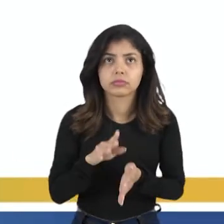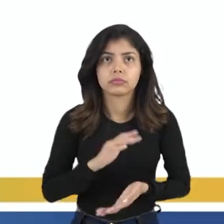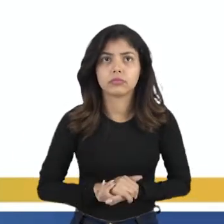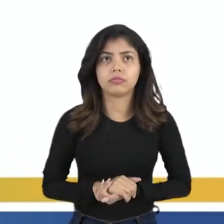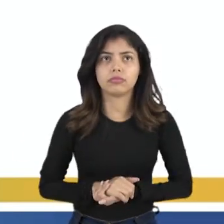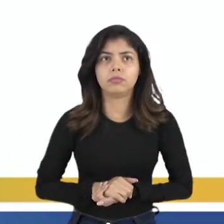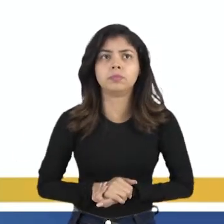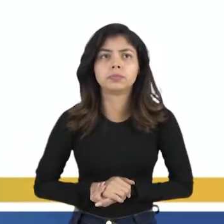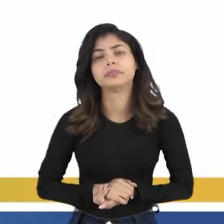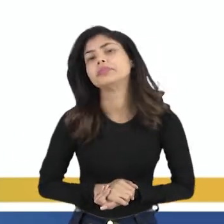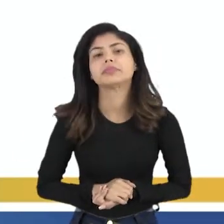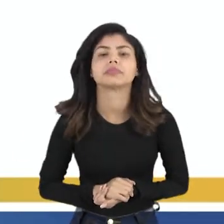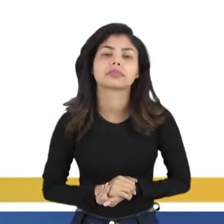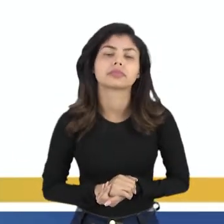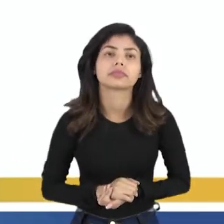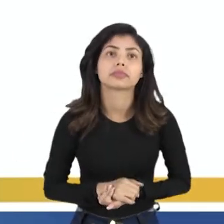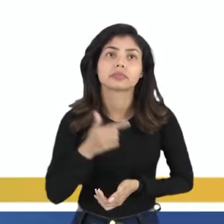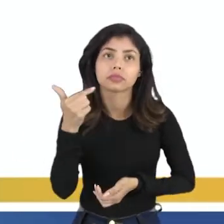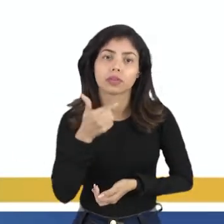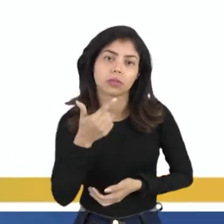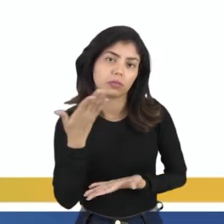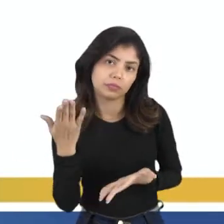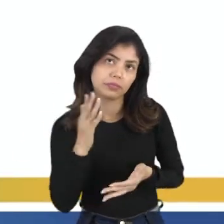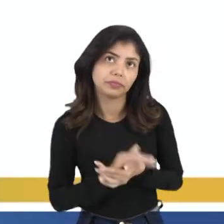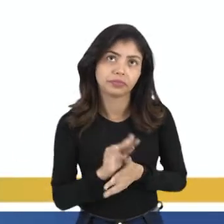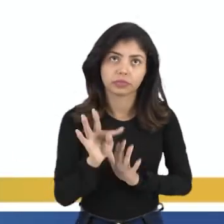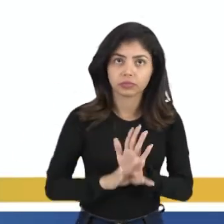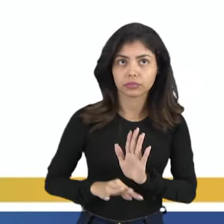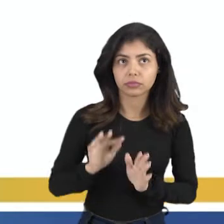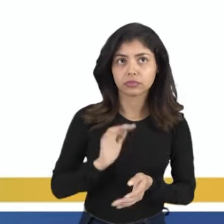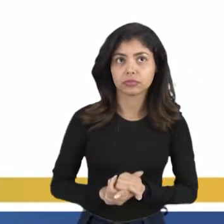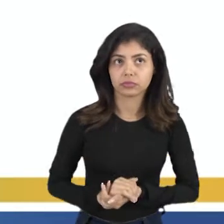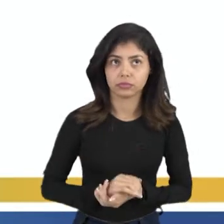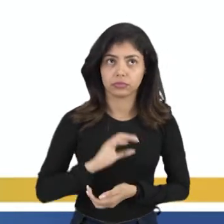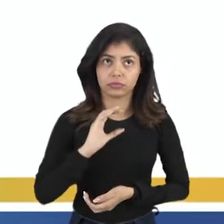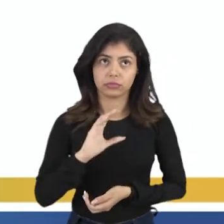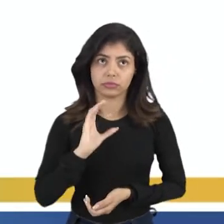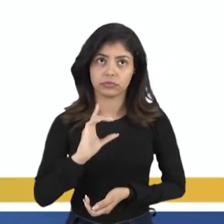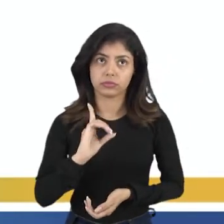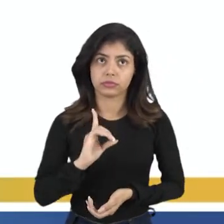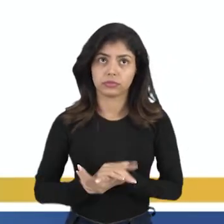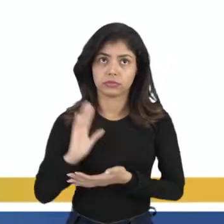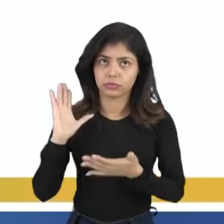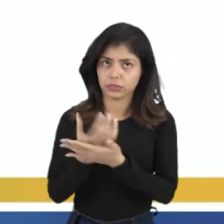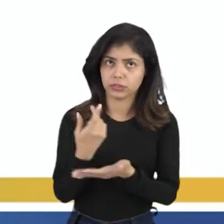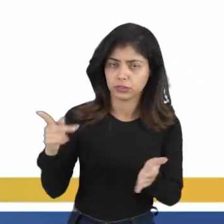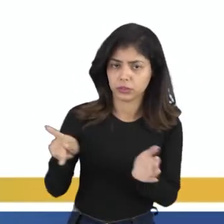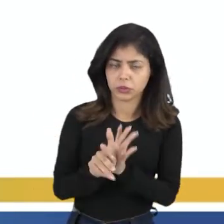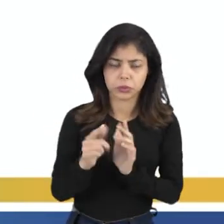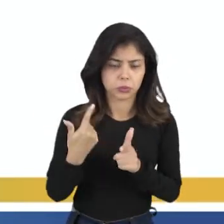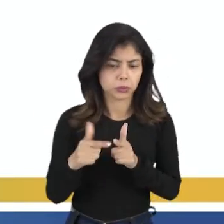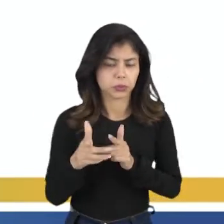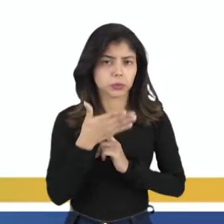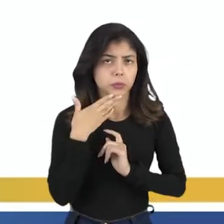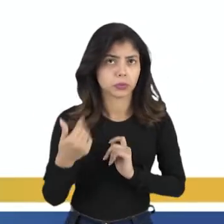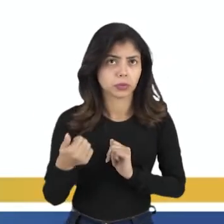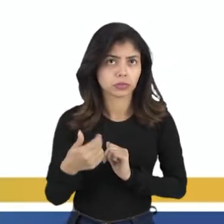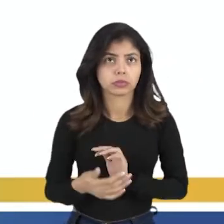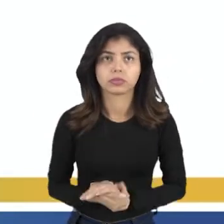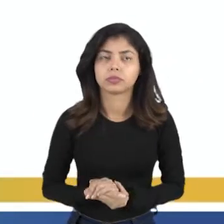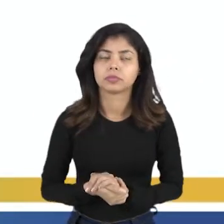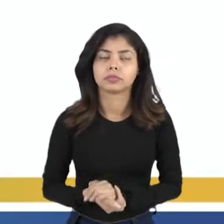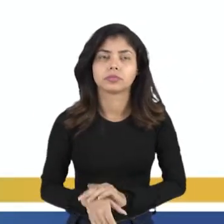É isso que a gente entende no texto 2, no texto da Constância. Na letra D, toma-os para solucionar um